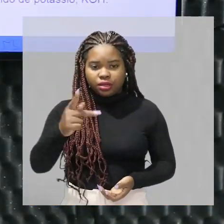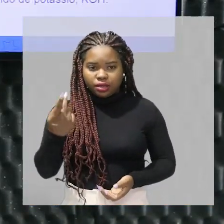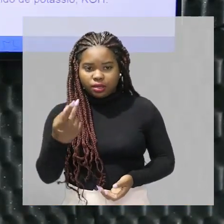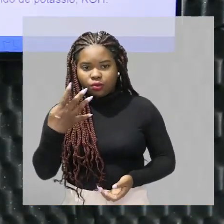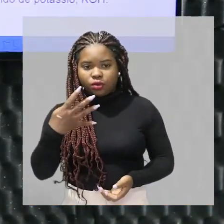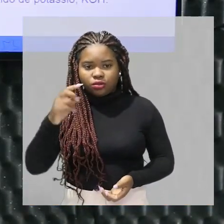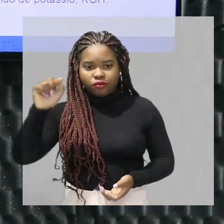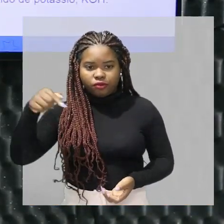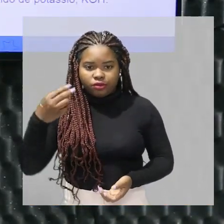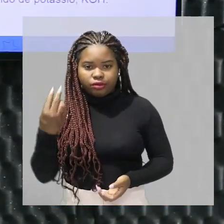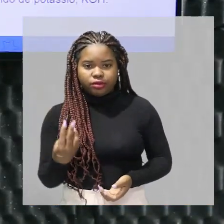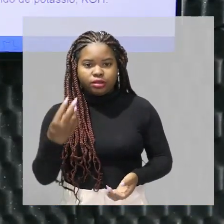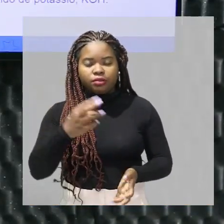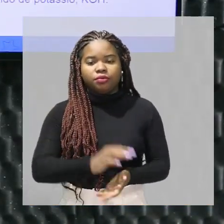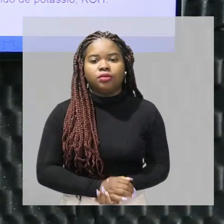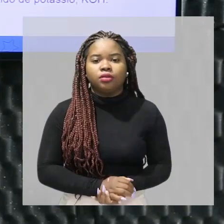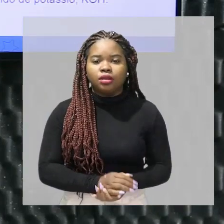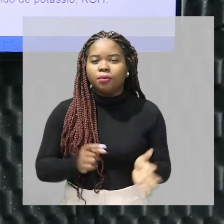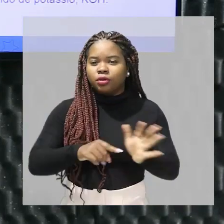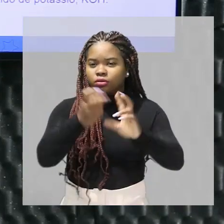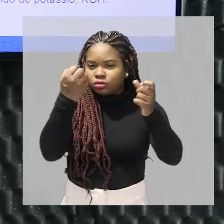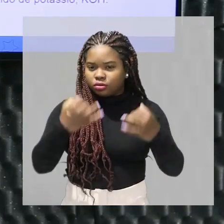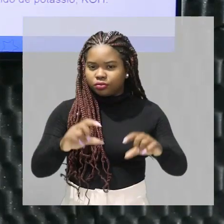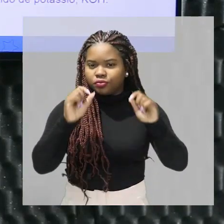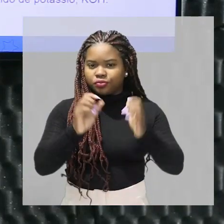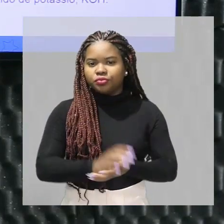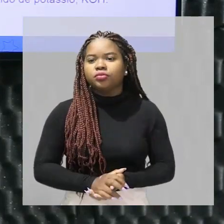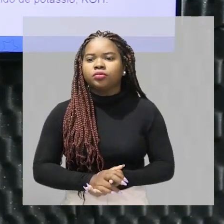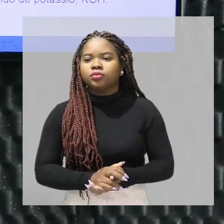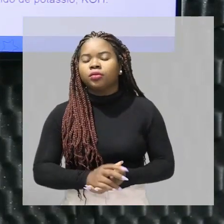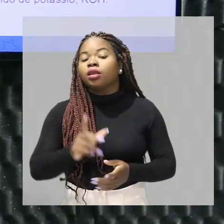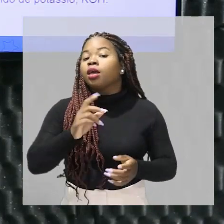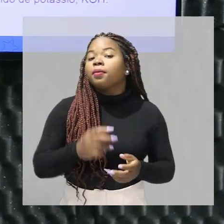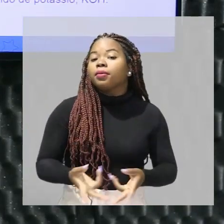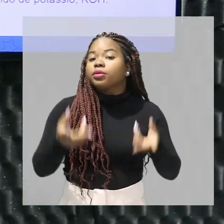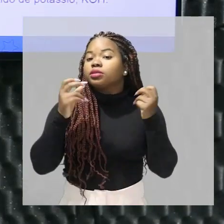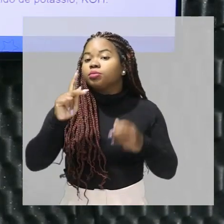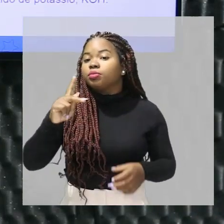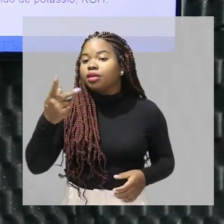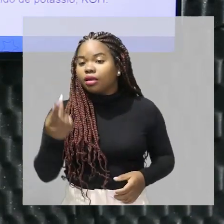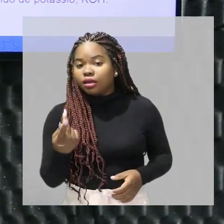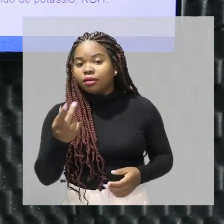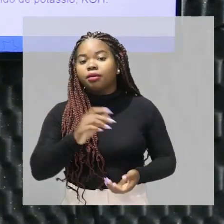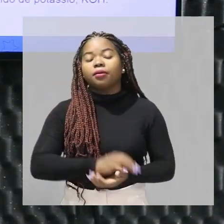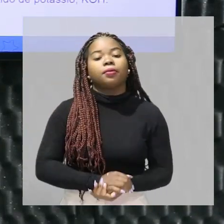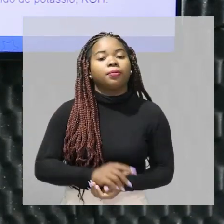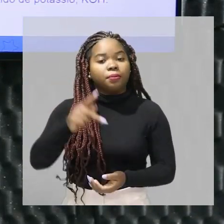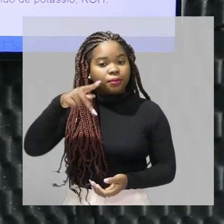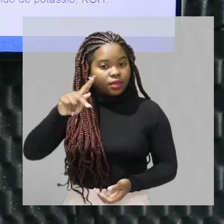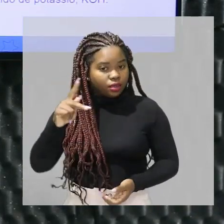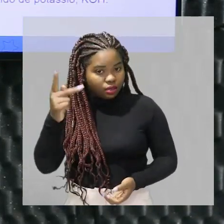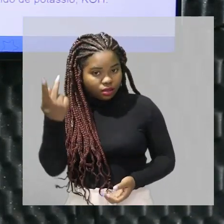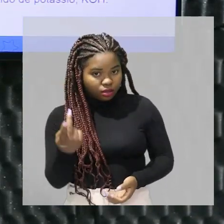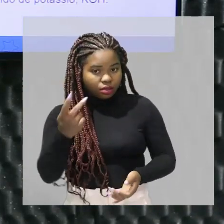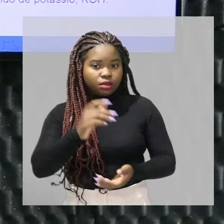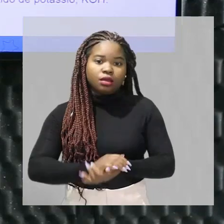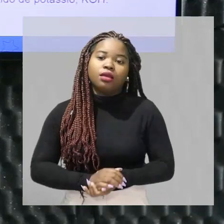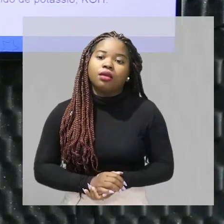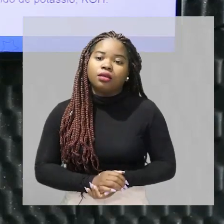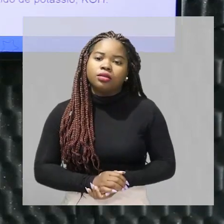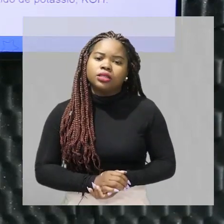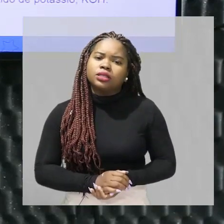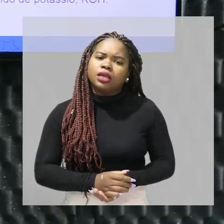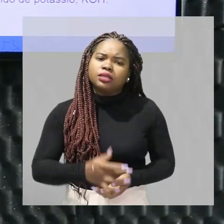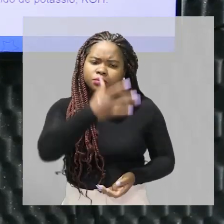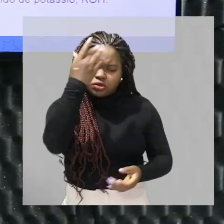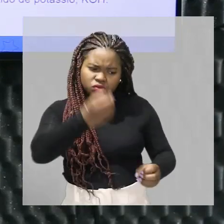4,3. Para a correção do pH da solução nutritiva, né, preparada, esse produtor pode empregar